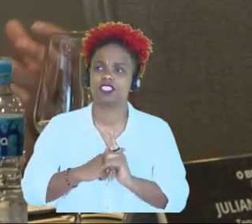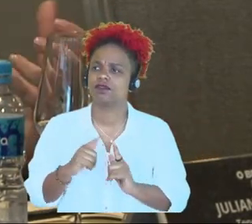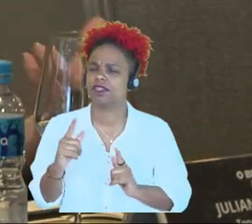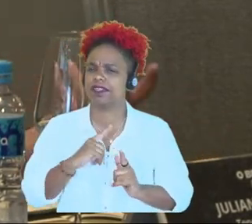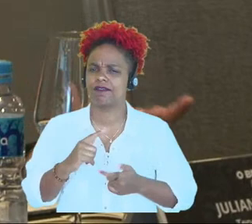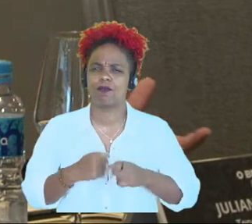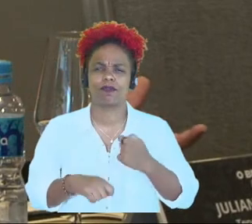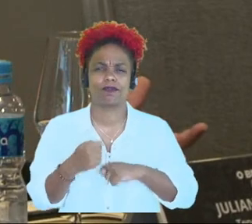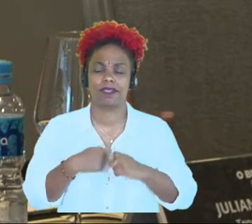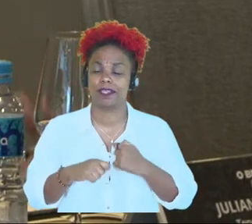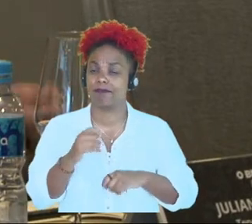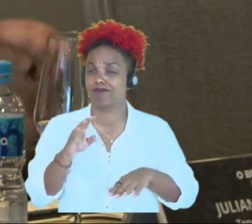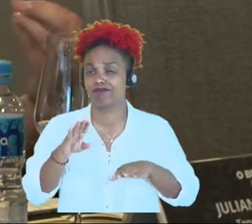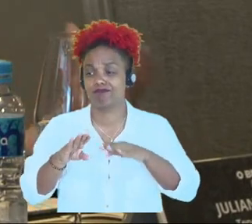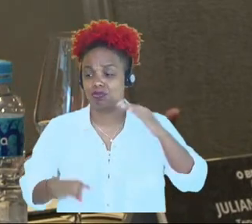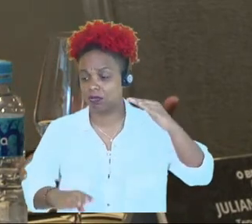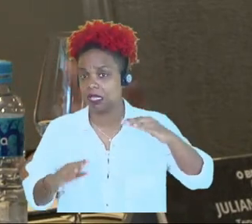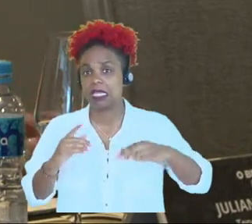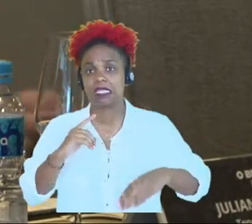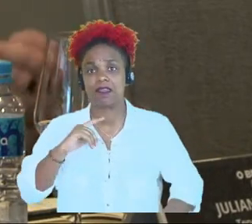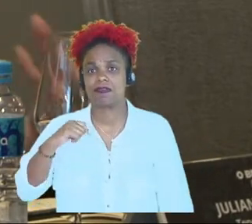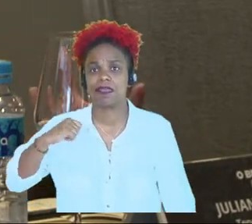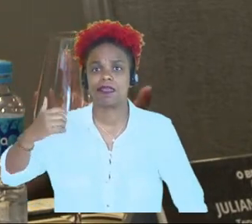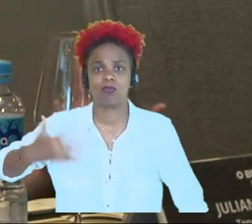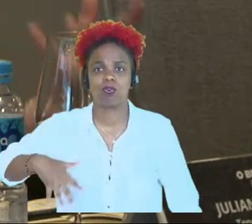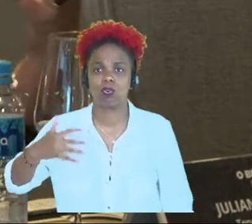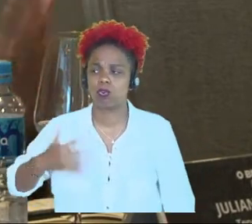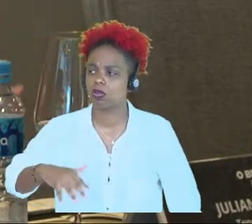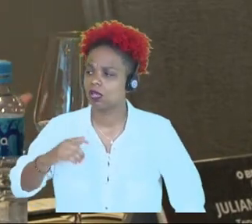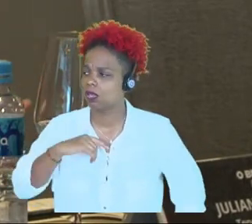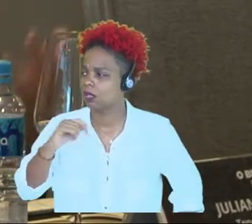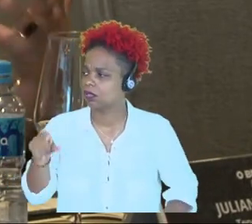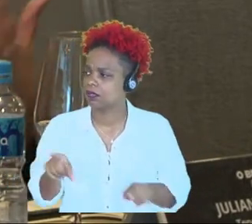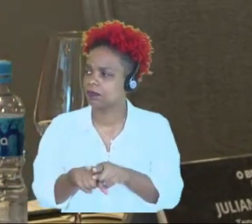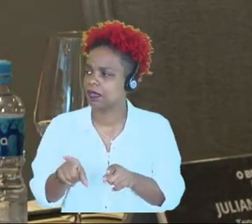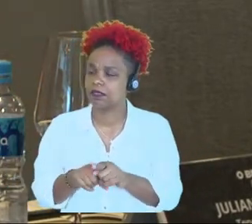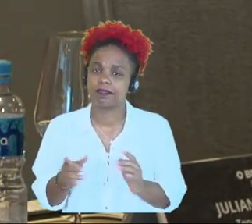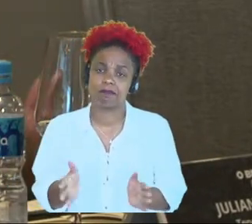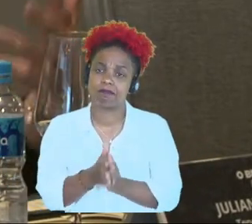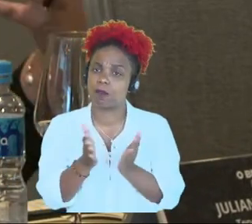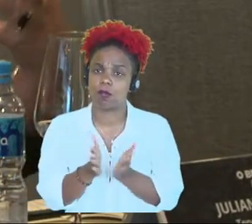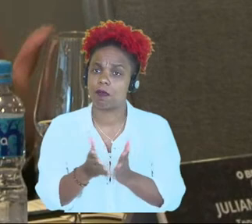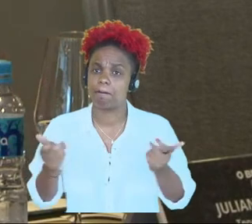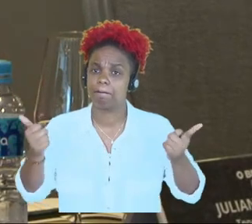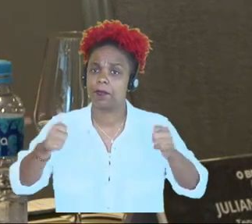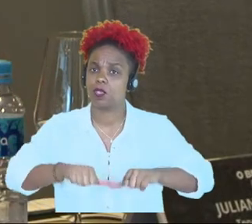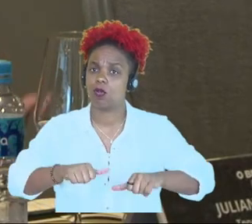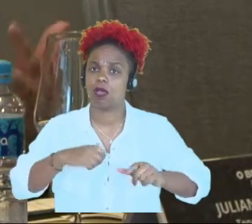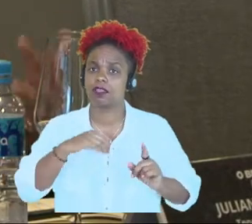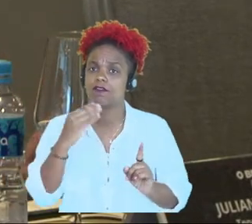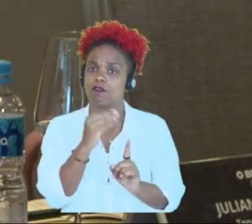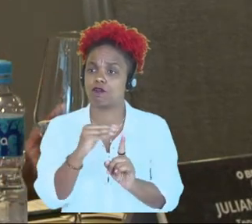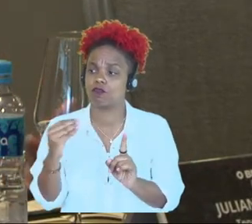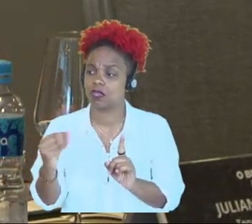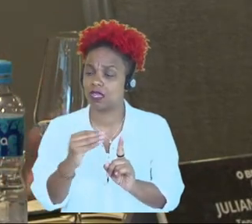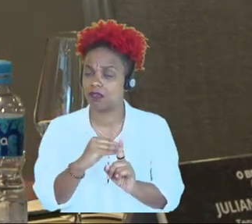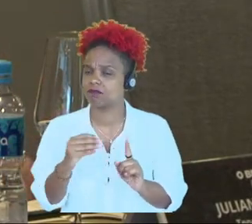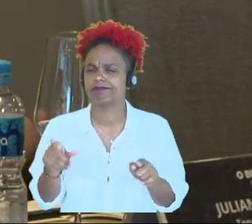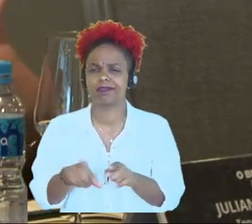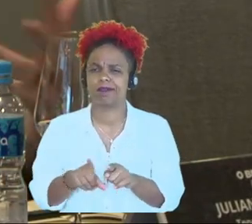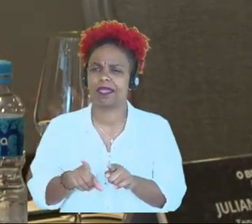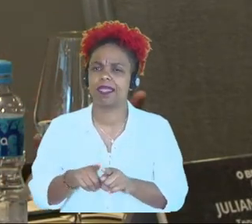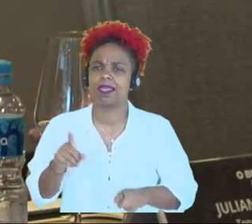macroeconômica, um equilíbrio muito ruim, que custa muito caro, com juros muito altos, e afeta justamente os mais pobres, os mais vulneráveis. Então, não é uma questão de você